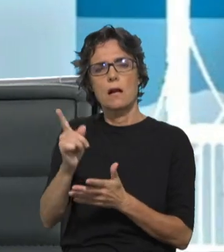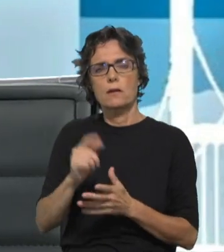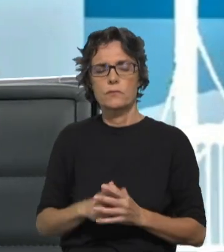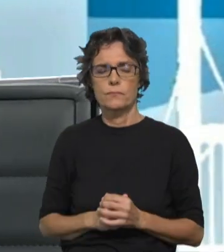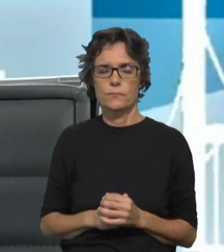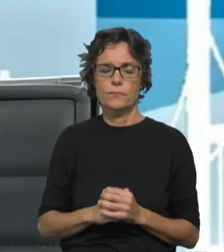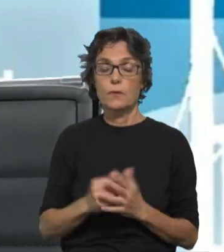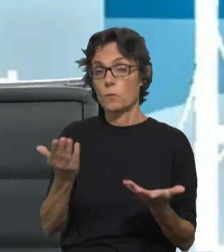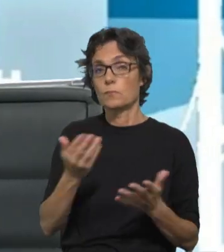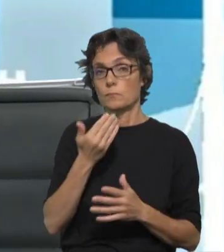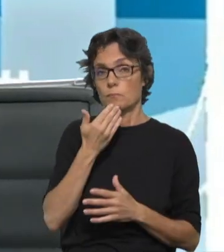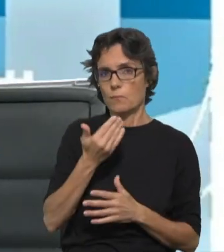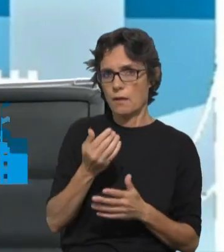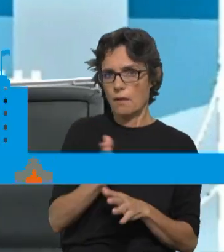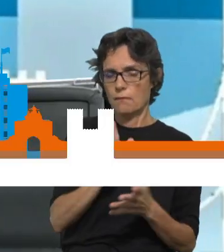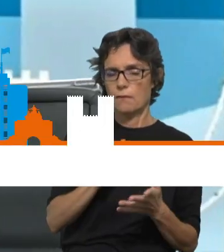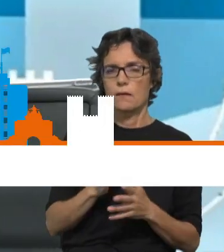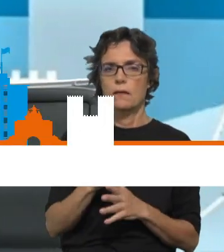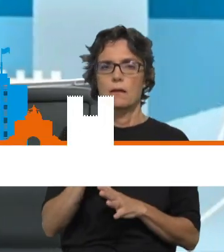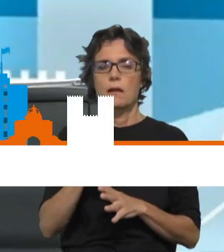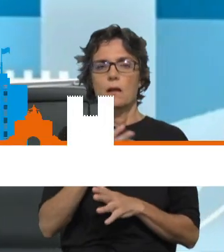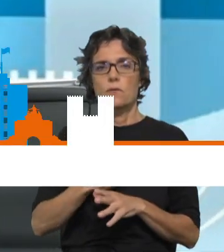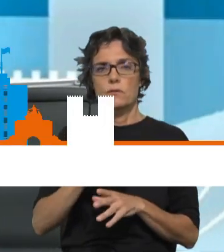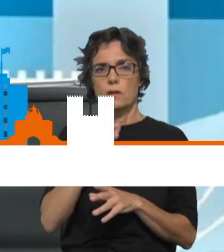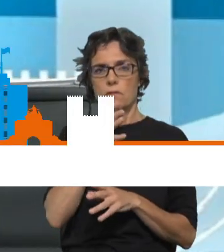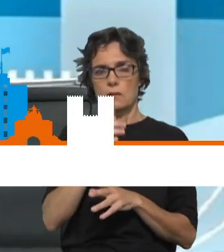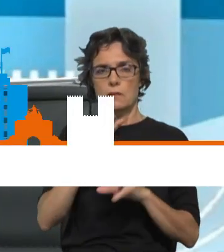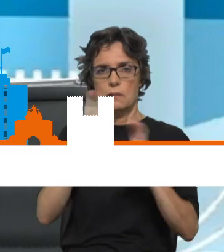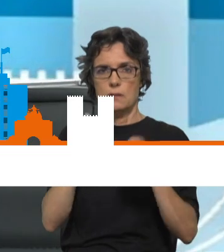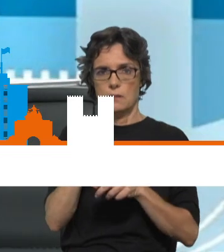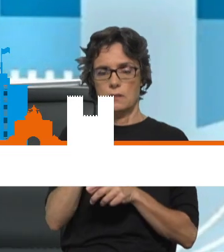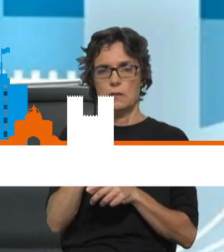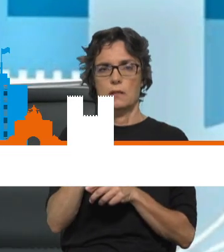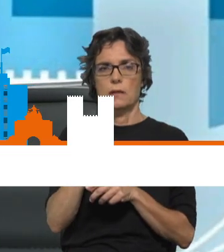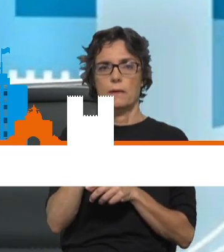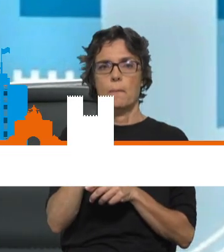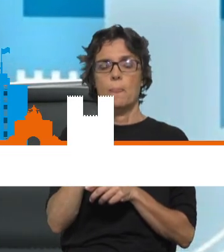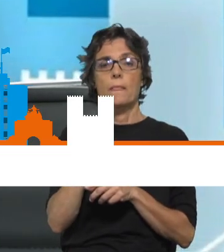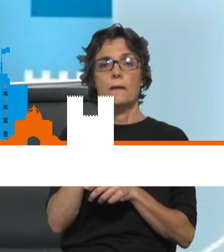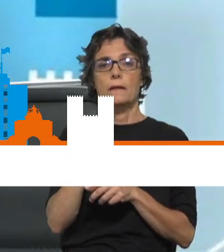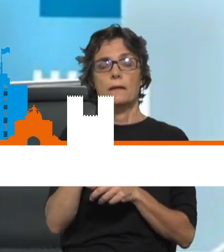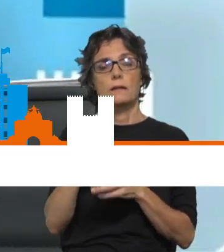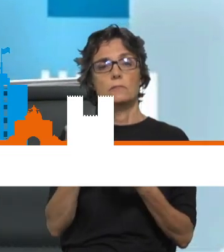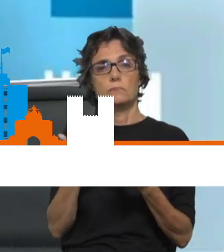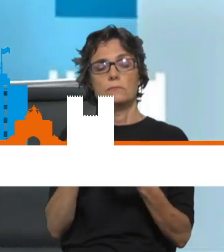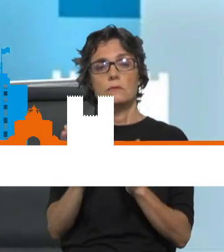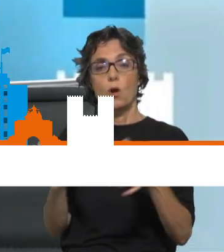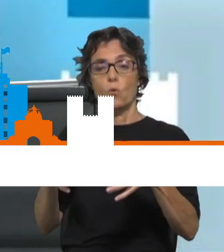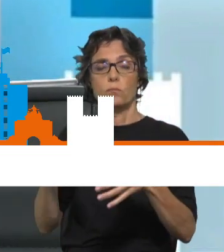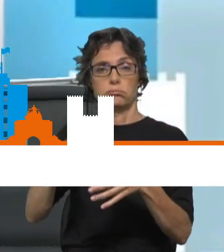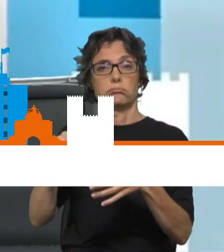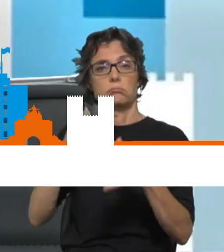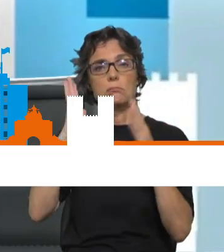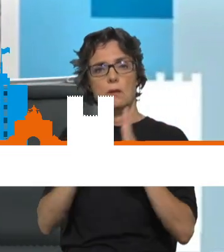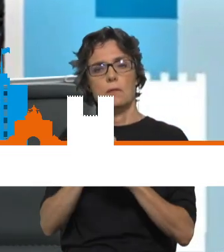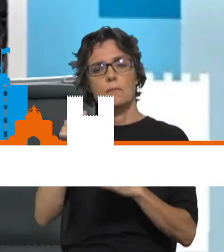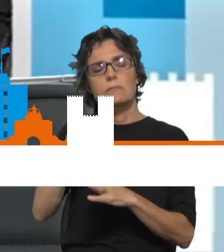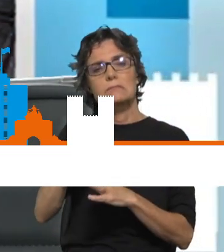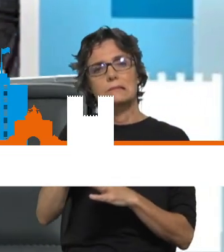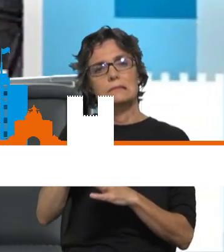Esta questão, eu se calhar começava por dizer que há uma máxima da própria congregação que ficou do que ela disse, que é fazer o